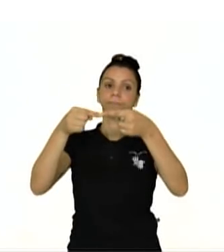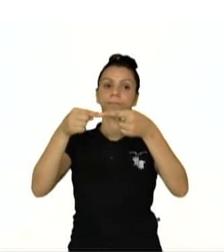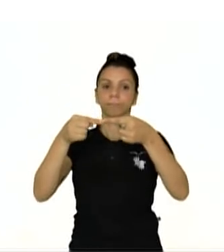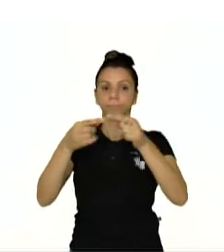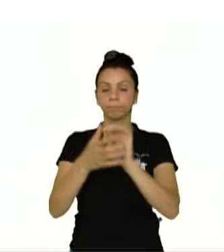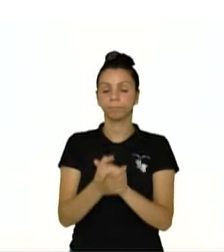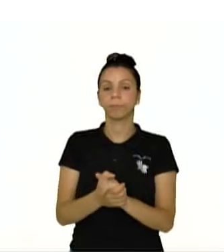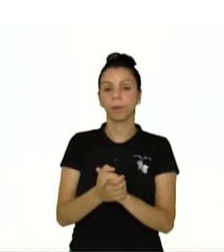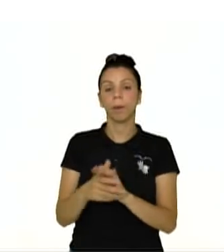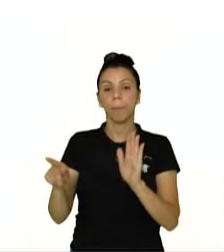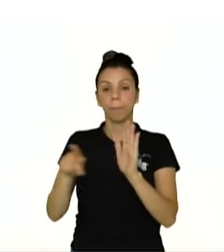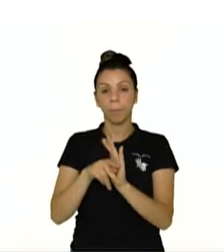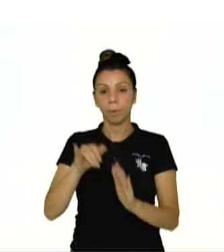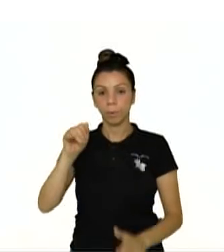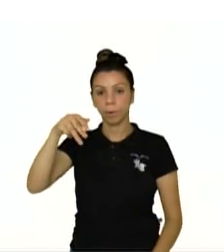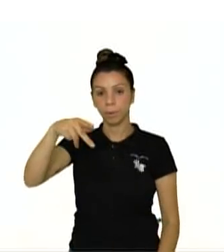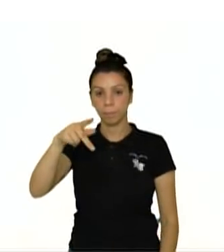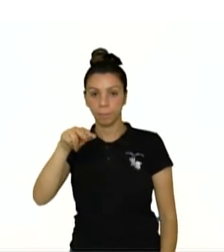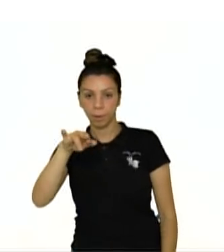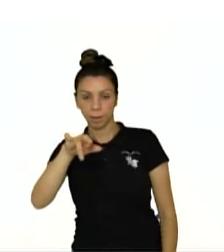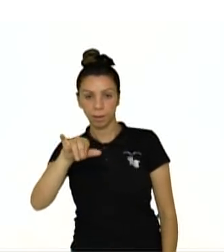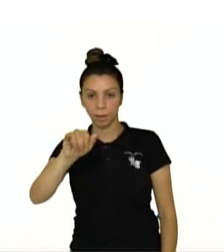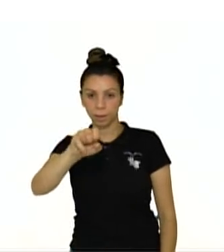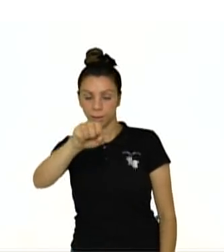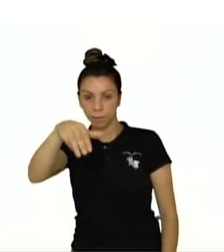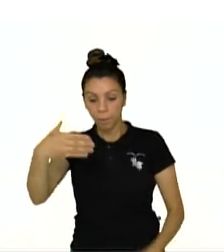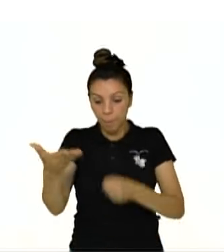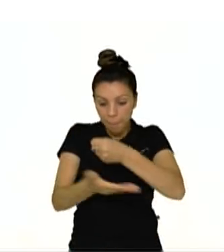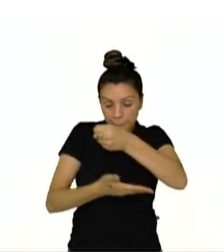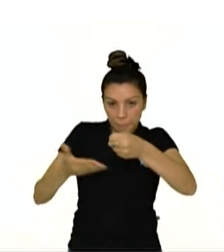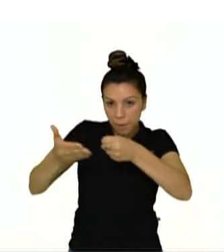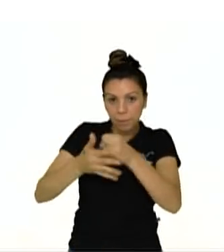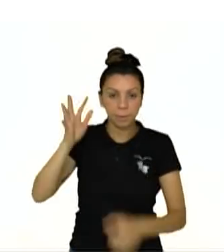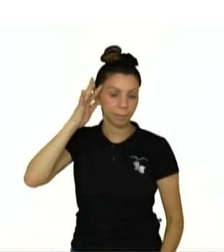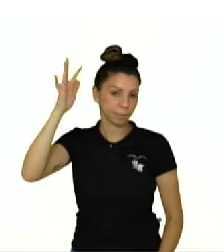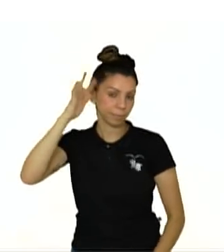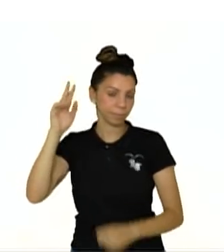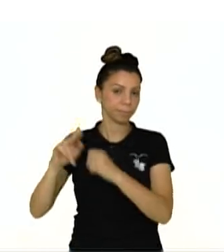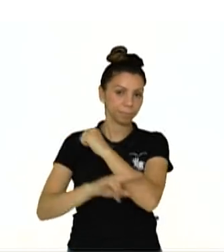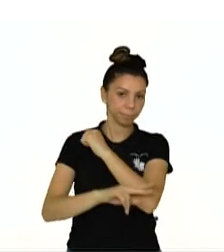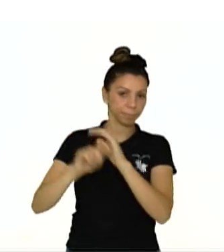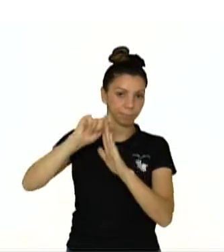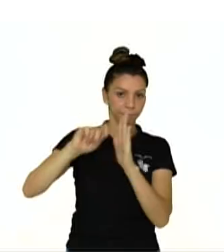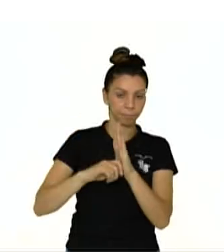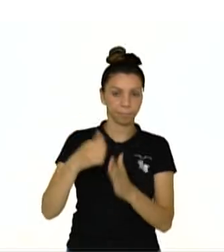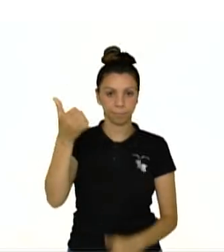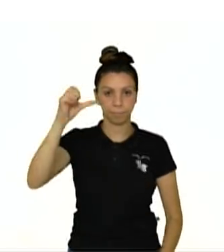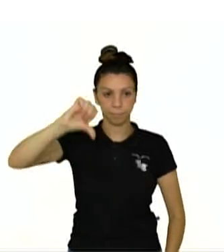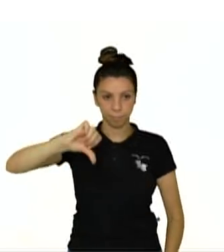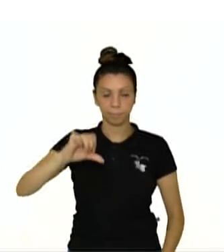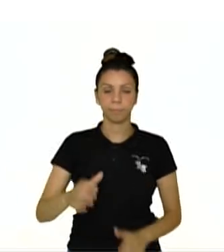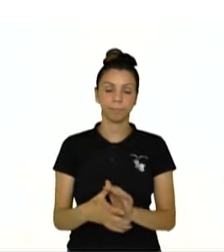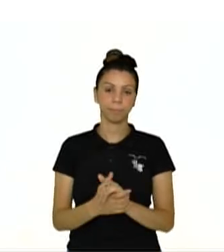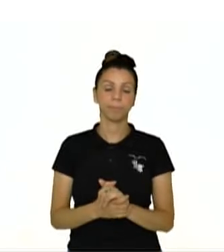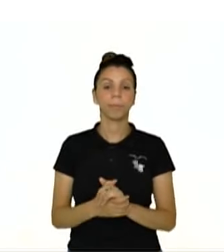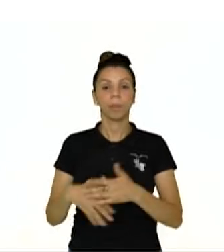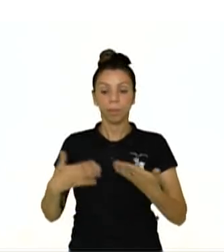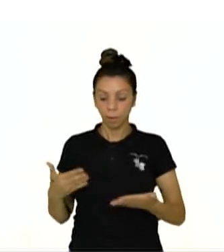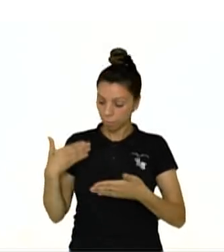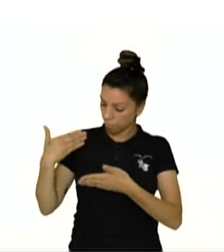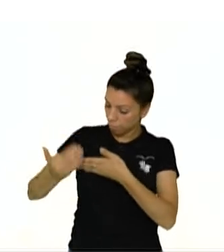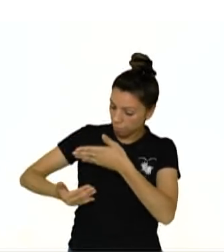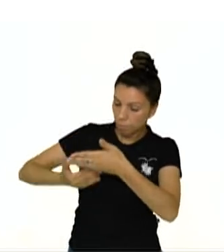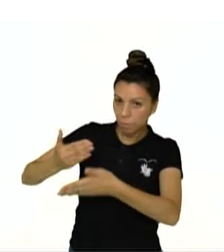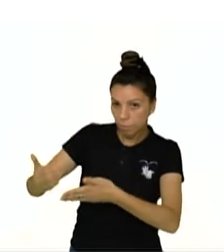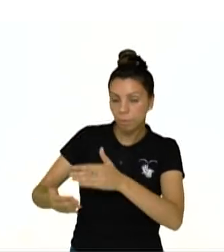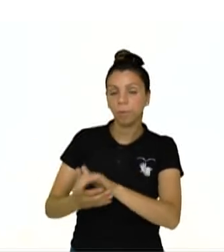justificativa imperialista baseada em uma teoria racial do século XIX? Então, para o processo que nós